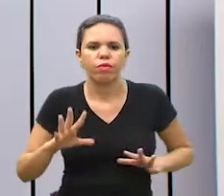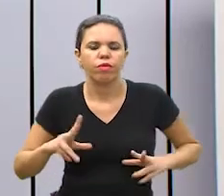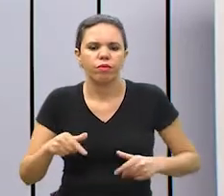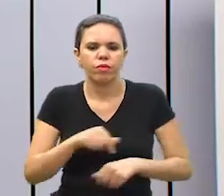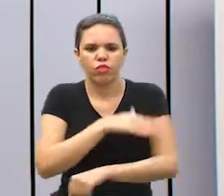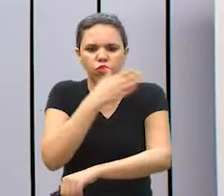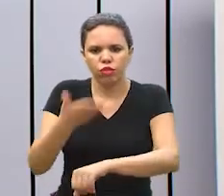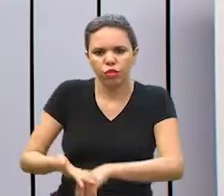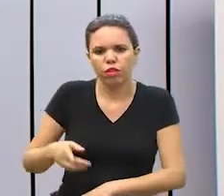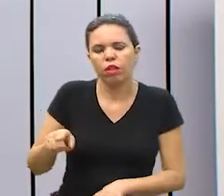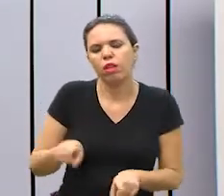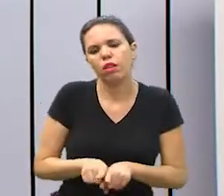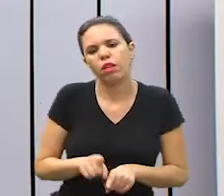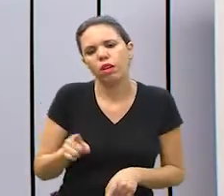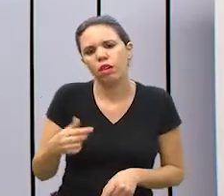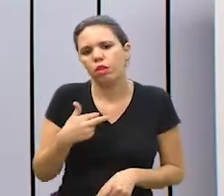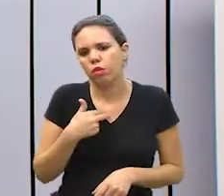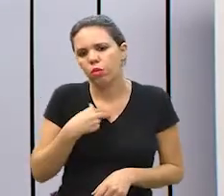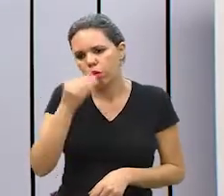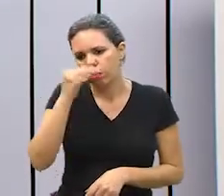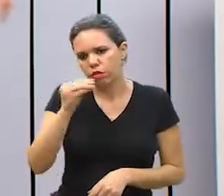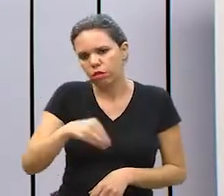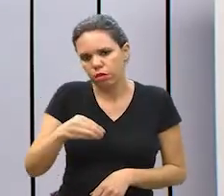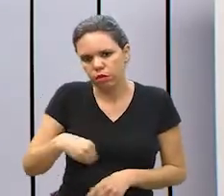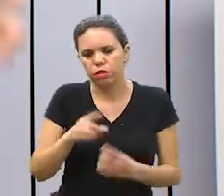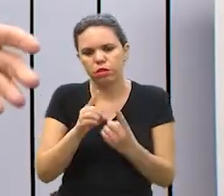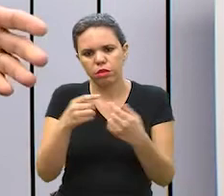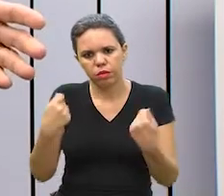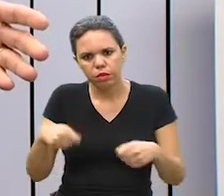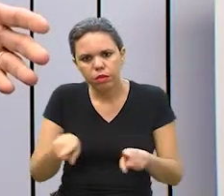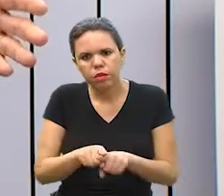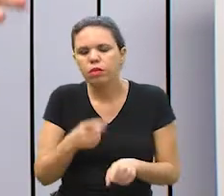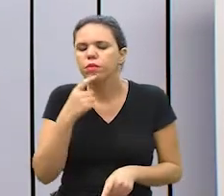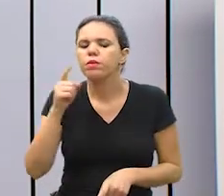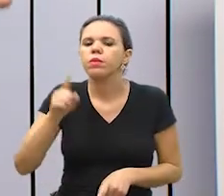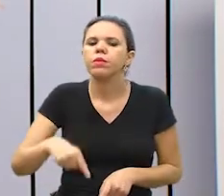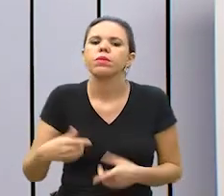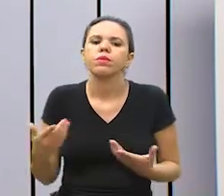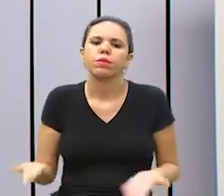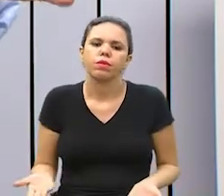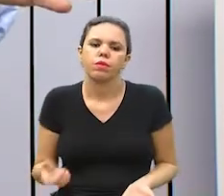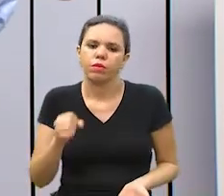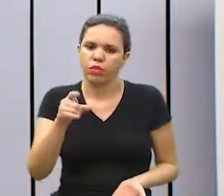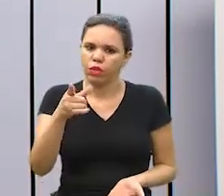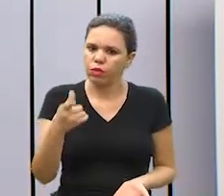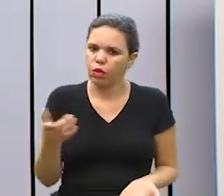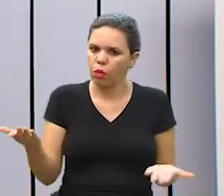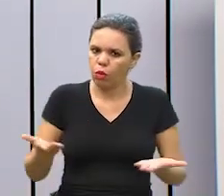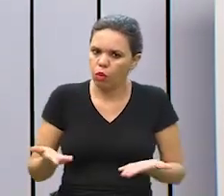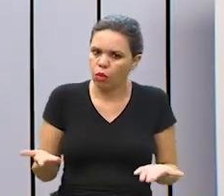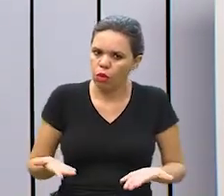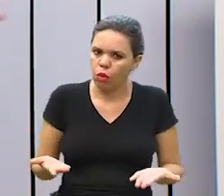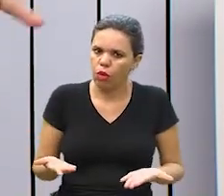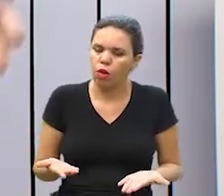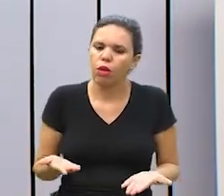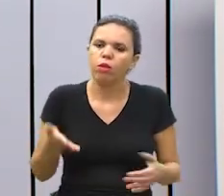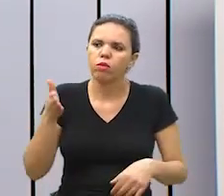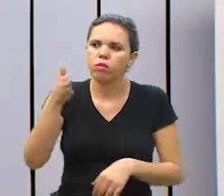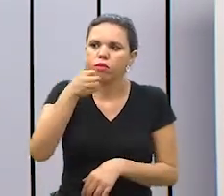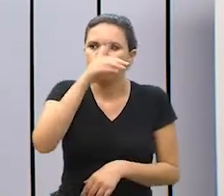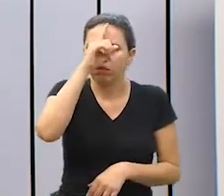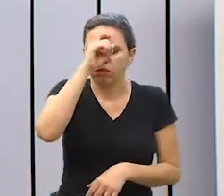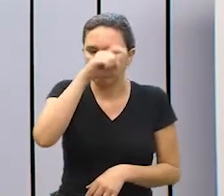Inteiro. Então, a gente não pode deixar de atender, tem que atender. Mas a realidade de Campinas é essa. Se você pegar hoje e correr aos